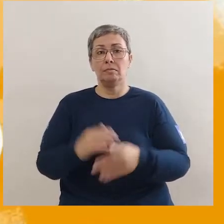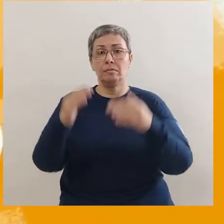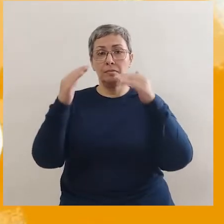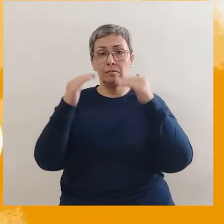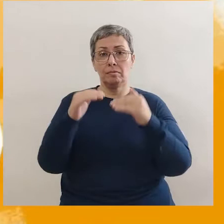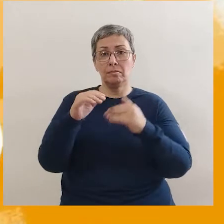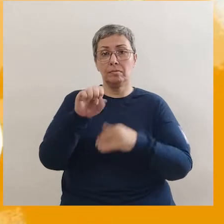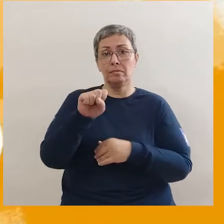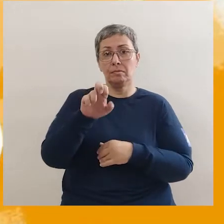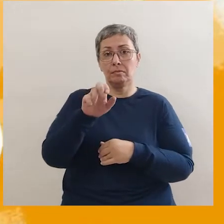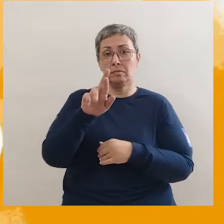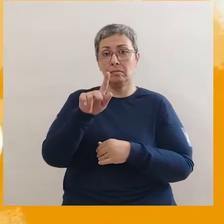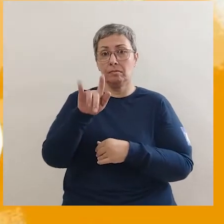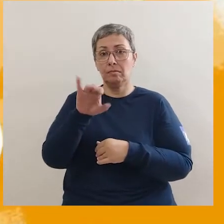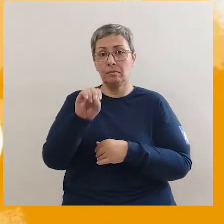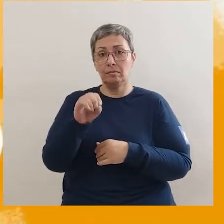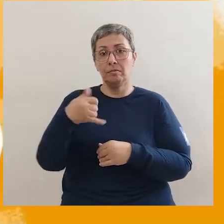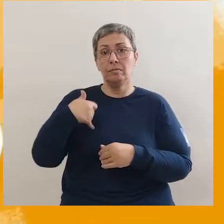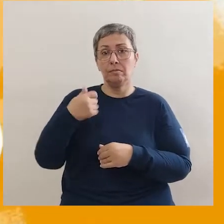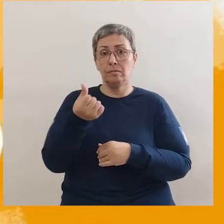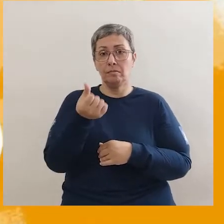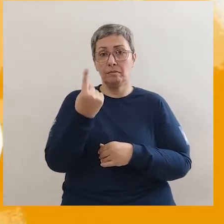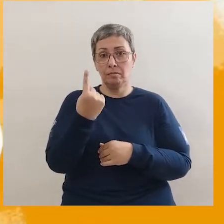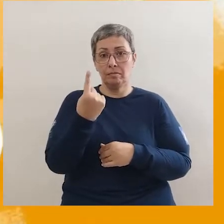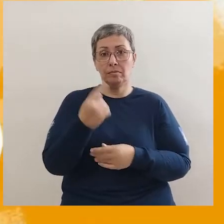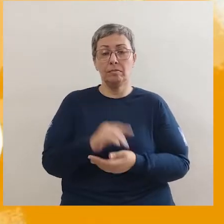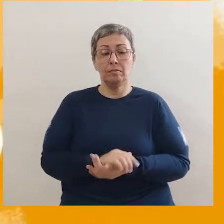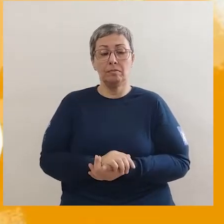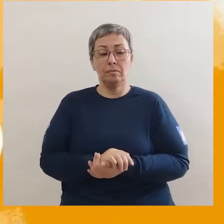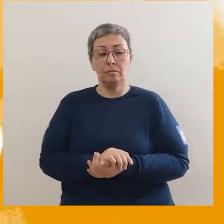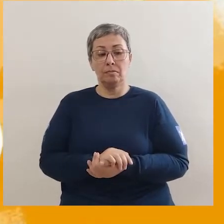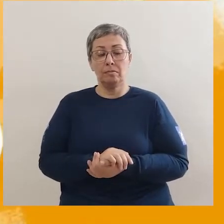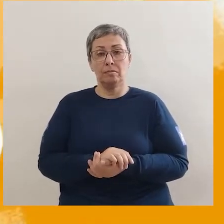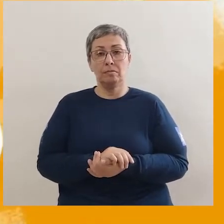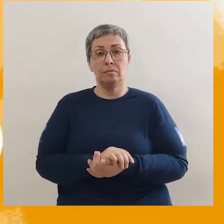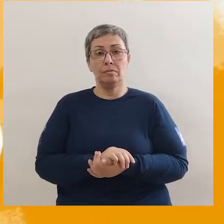Sérgio, 61 anos.